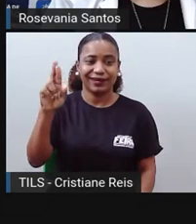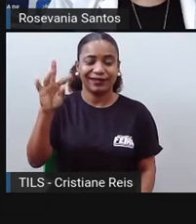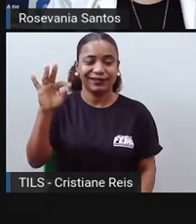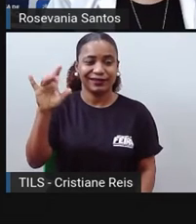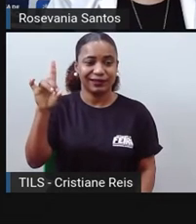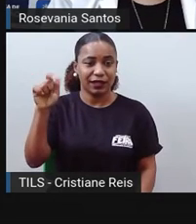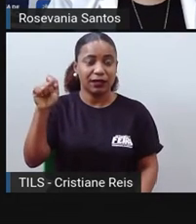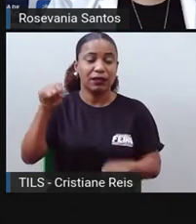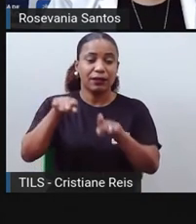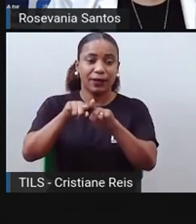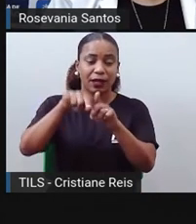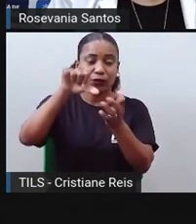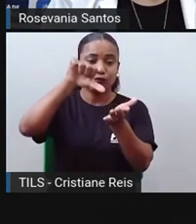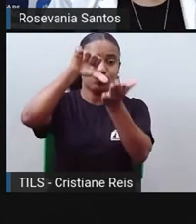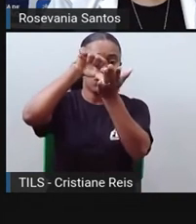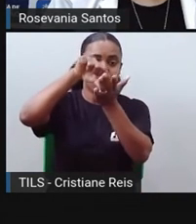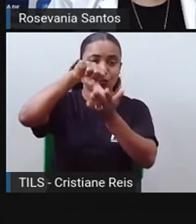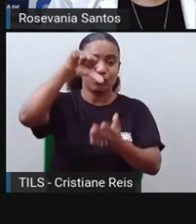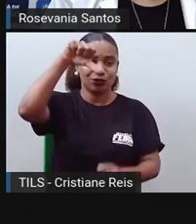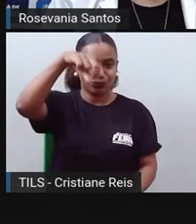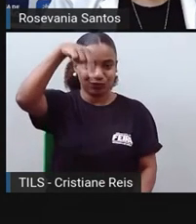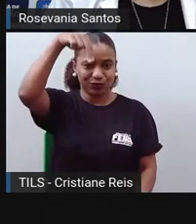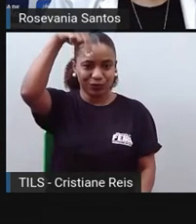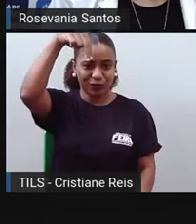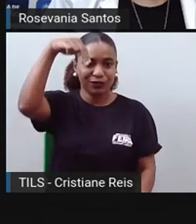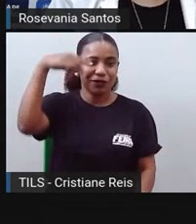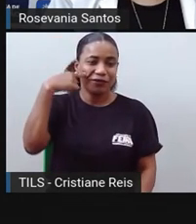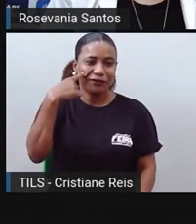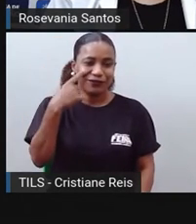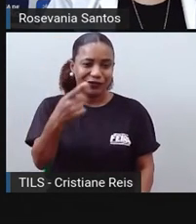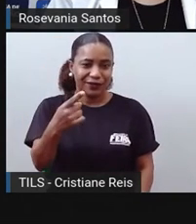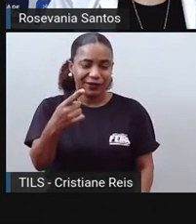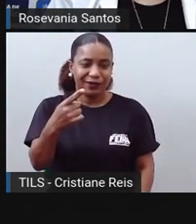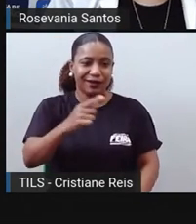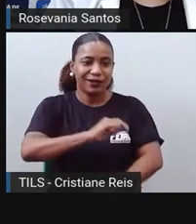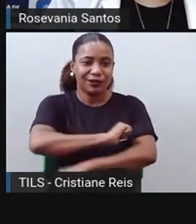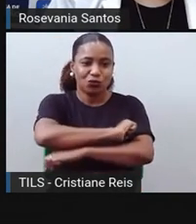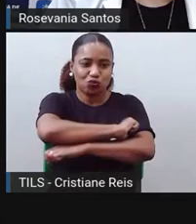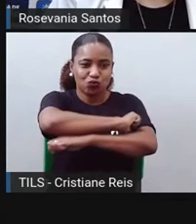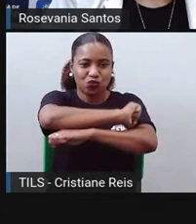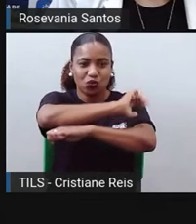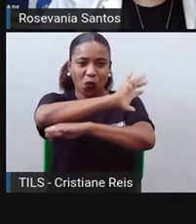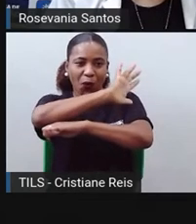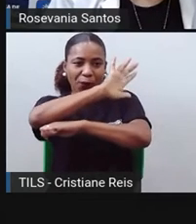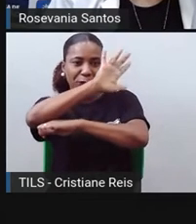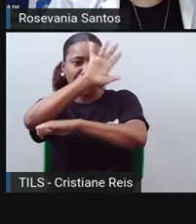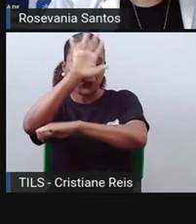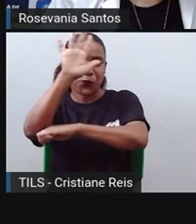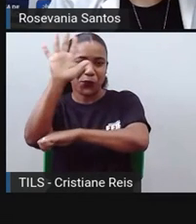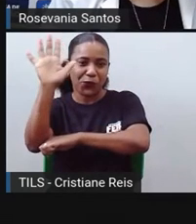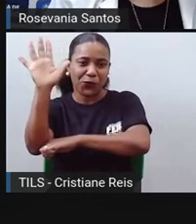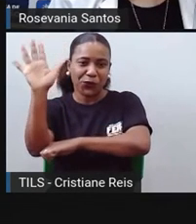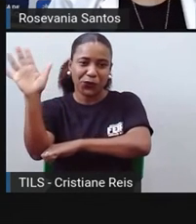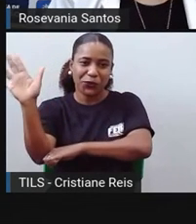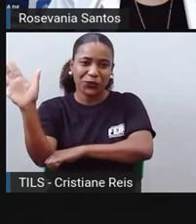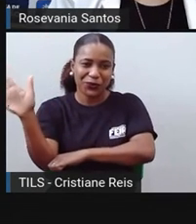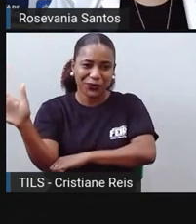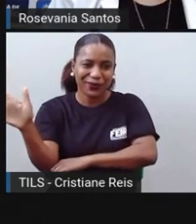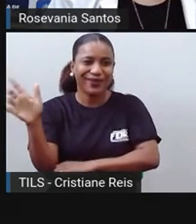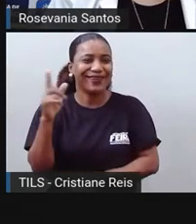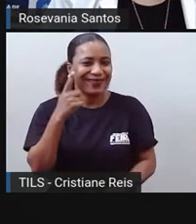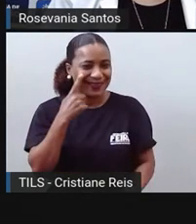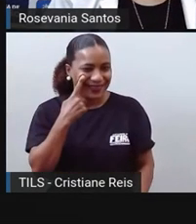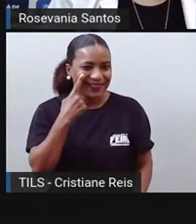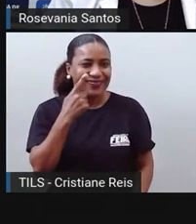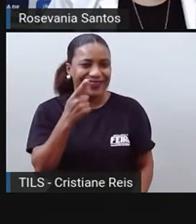Polo Norte. Esses são especificamente essas fotos aqui de auroras, elas são boreais, ou seja, que ocorreu, né, no Polo Norte. E